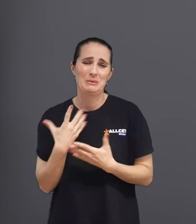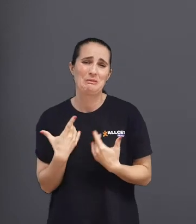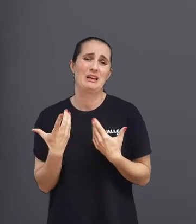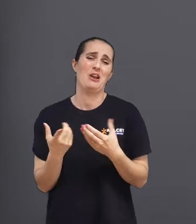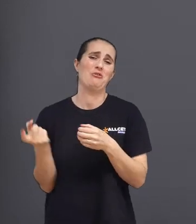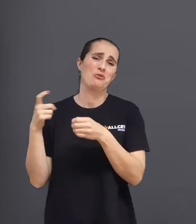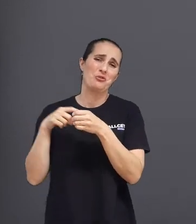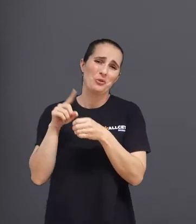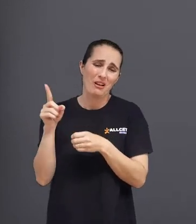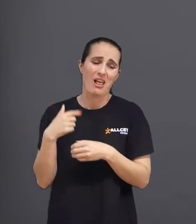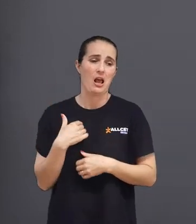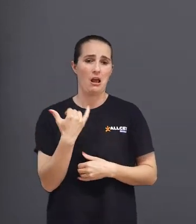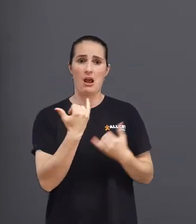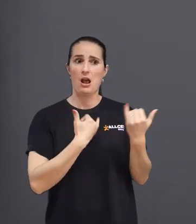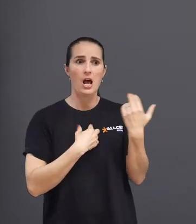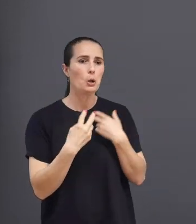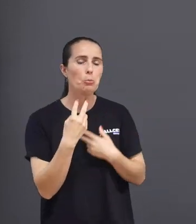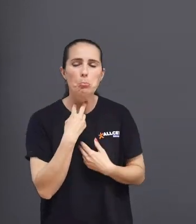casamento.